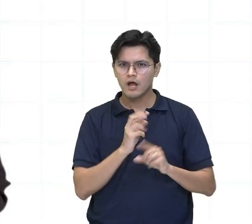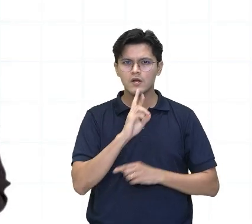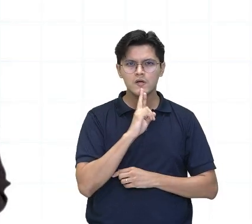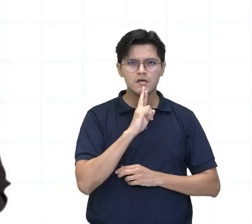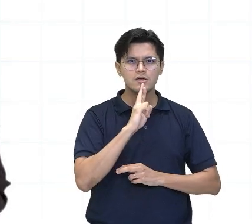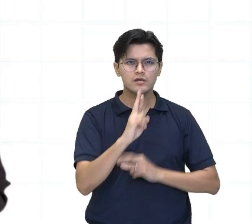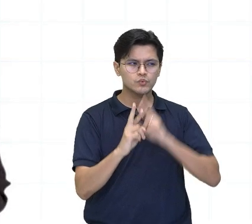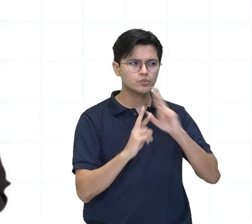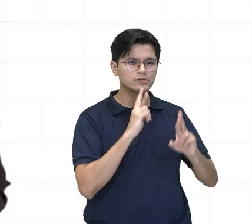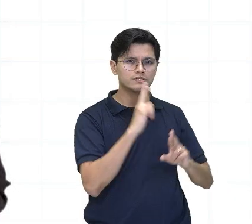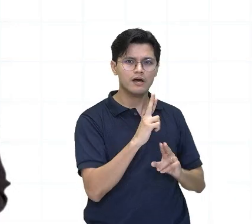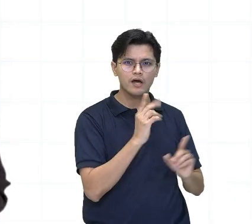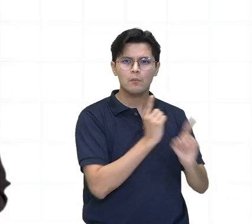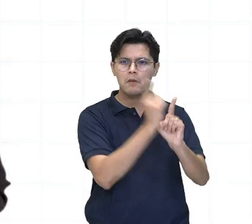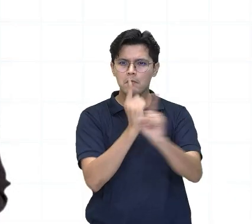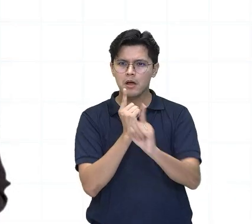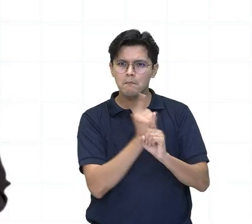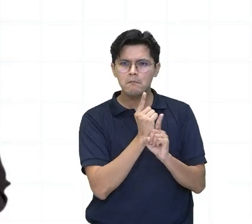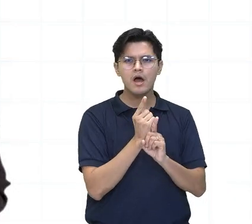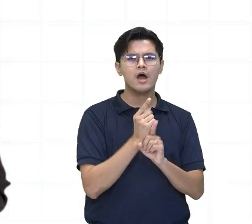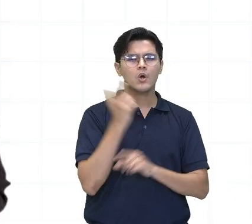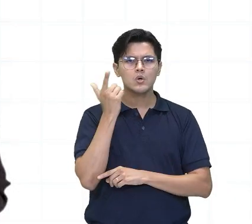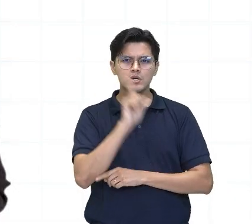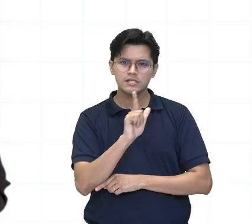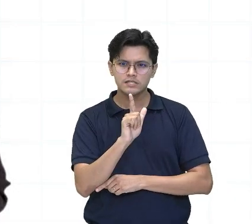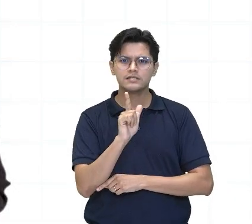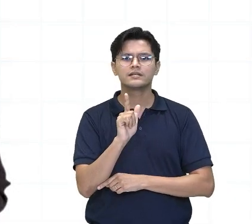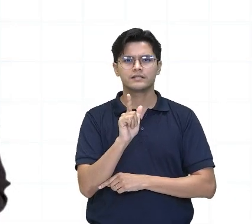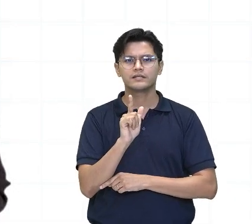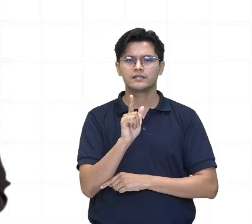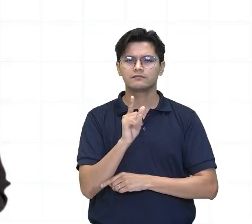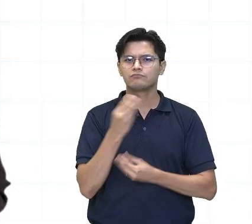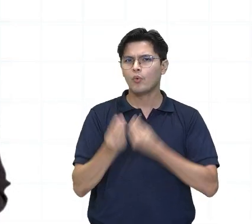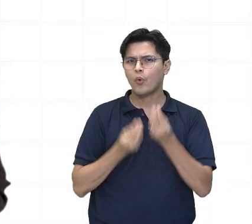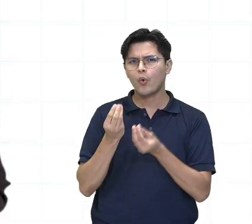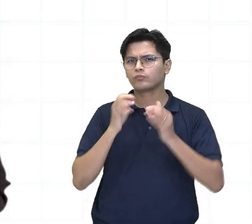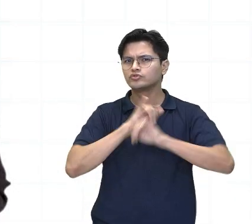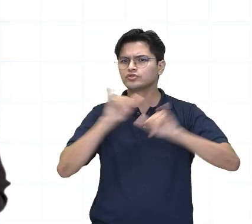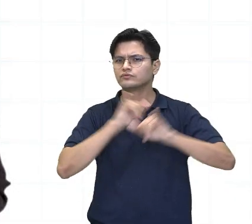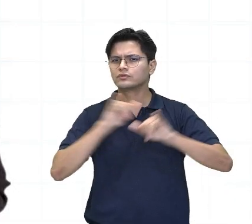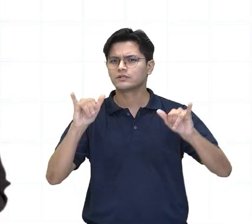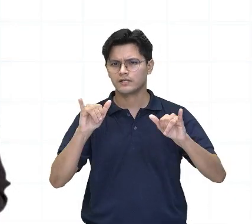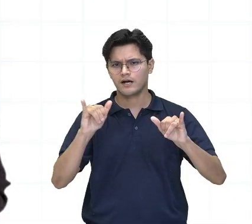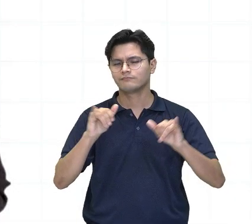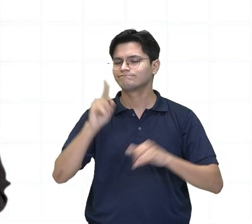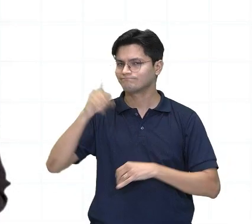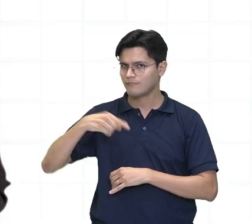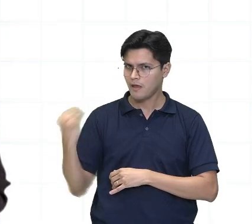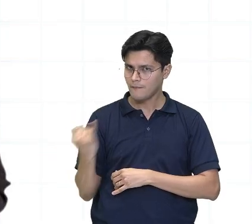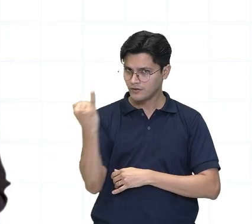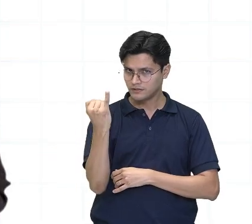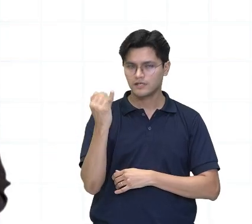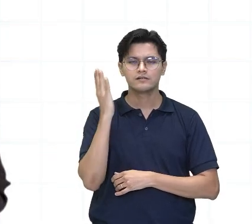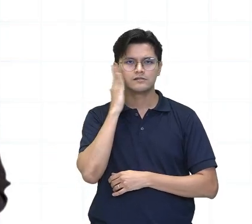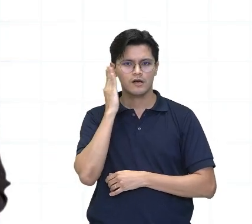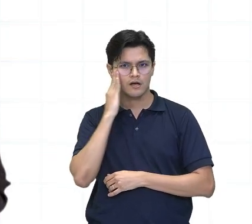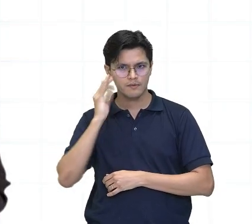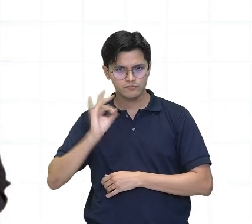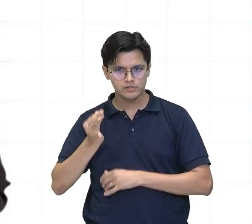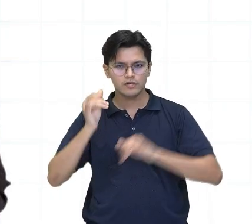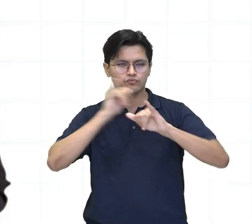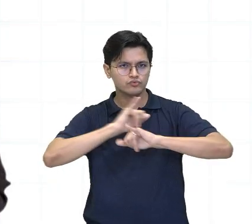gente está tão esperando, né, gente? Então, como é que acontece essa divulgação, que é super importante divulgar